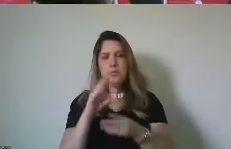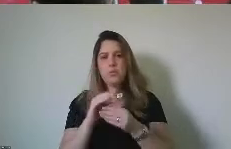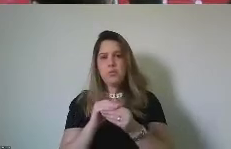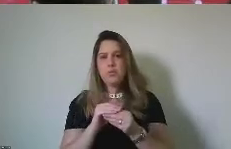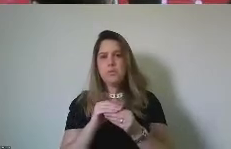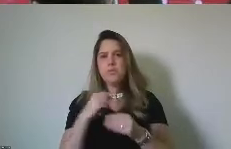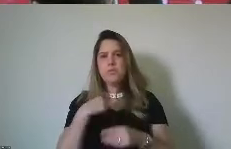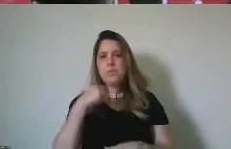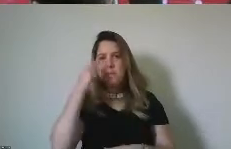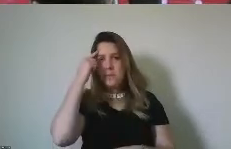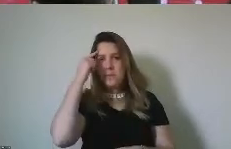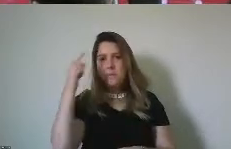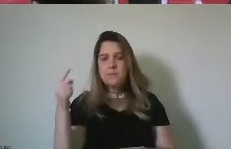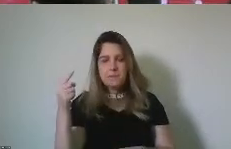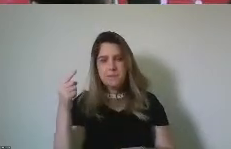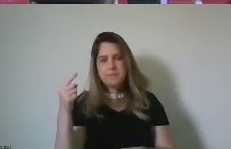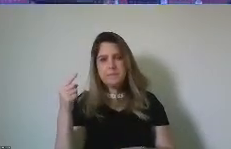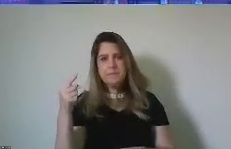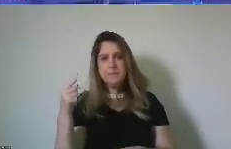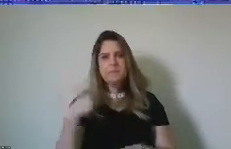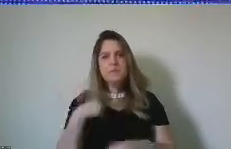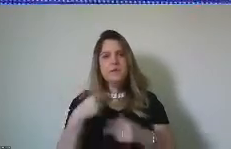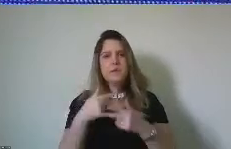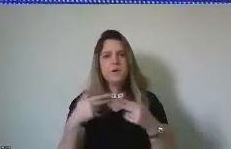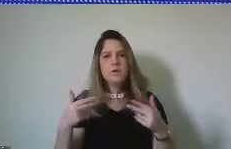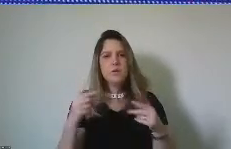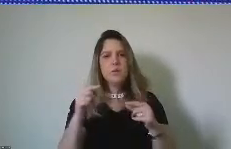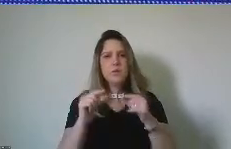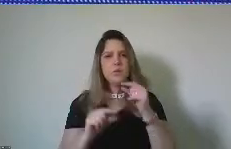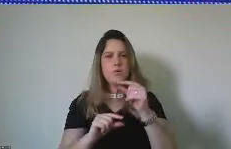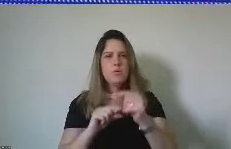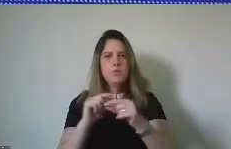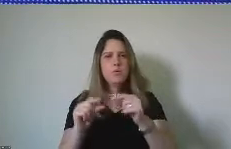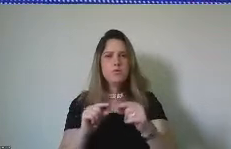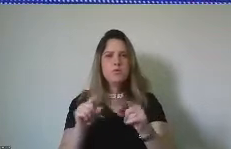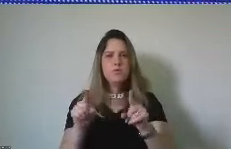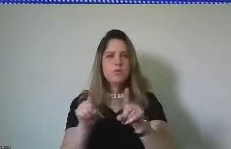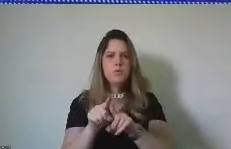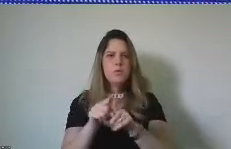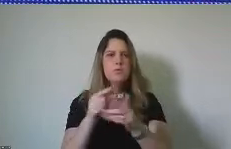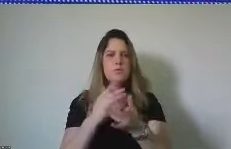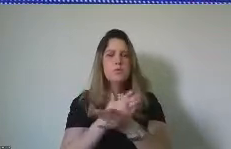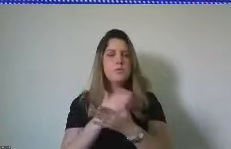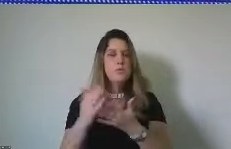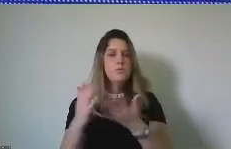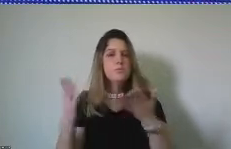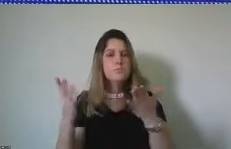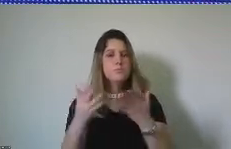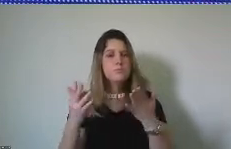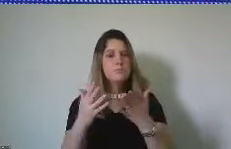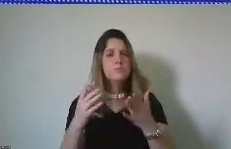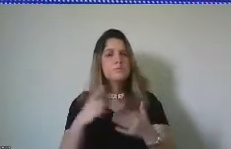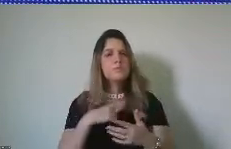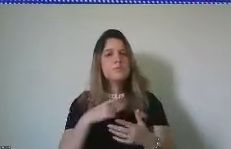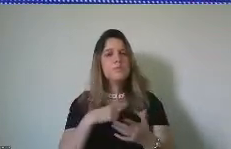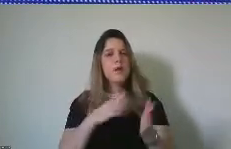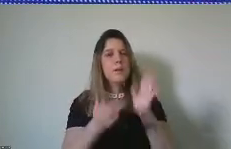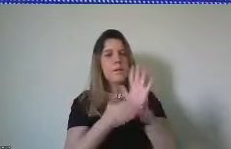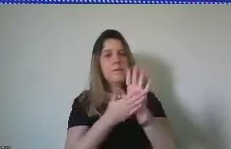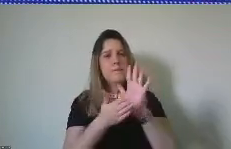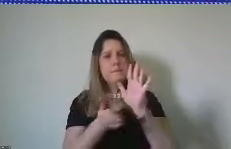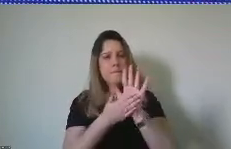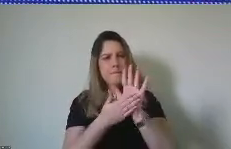observação nem de que o mercado só faltou um pouco do banco e preço atual e a gente tá propondo ou tá abrindo